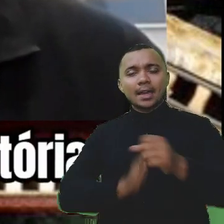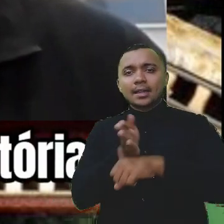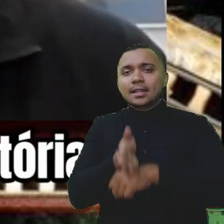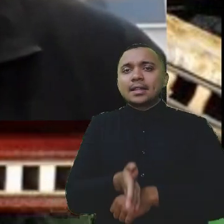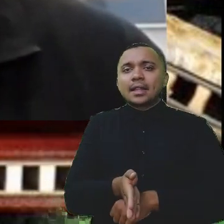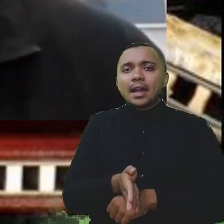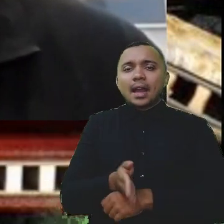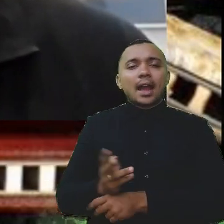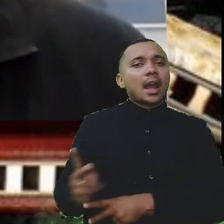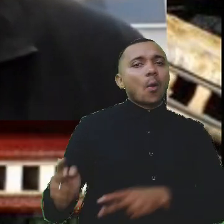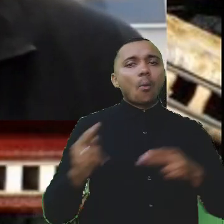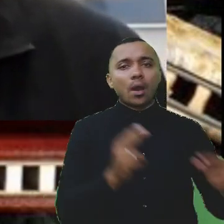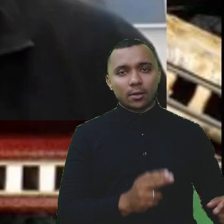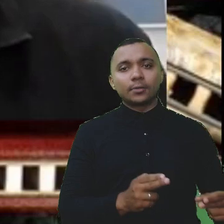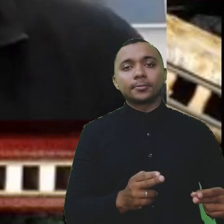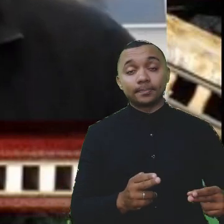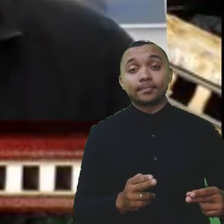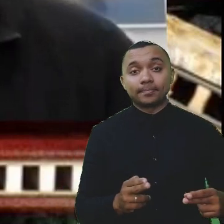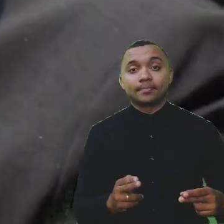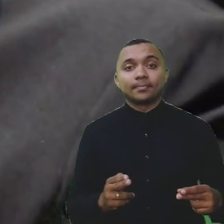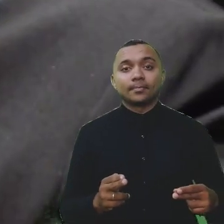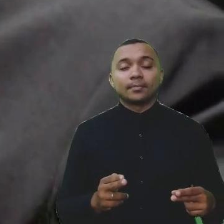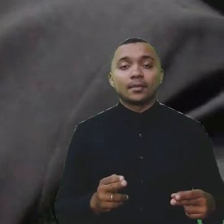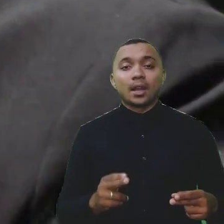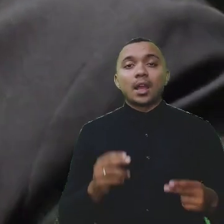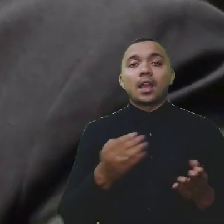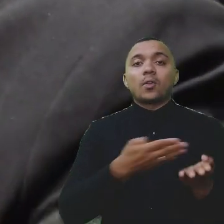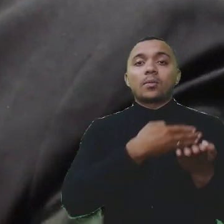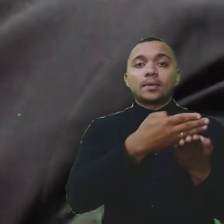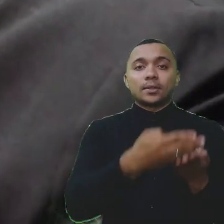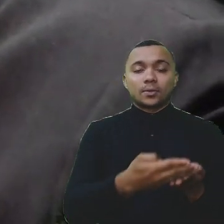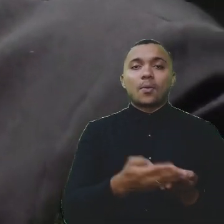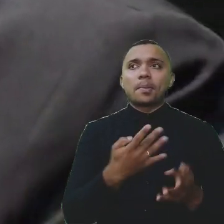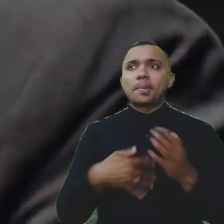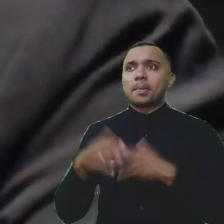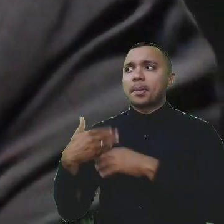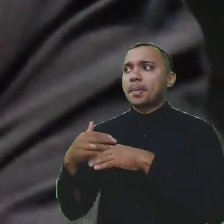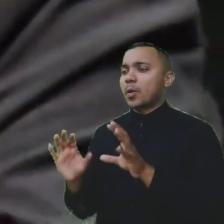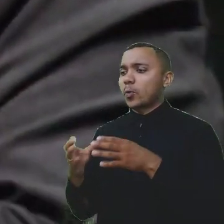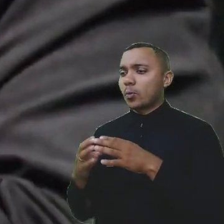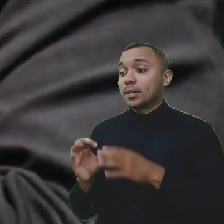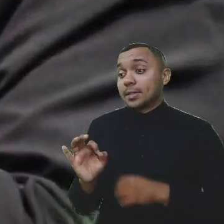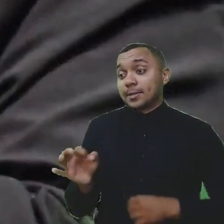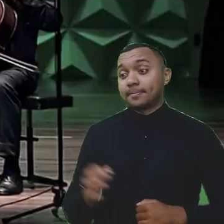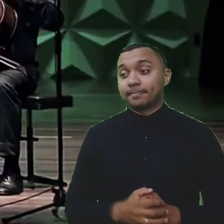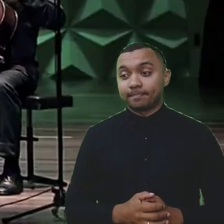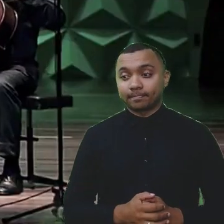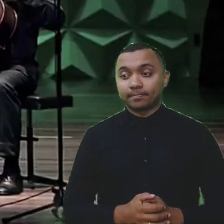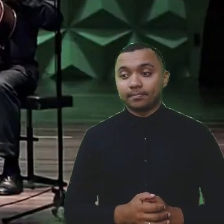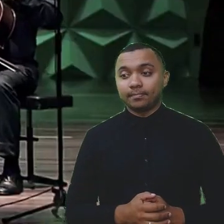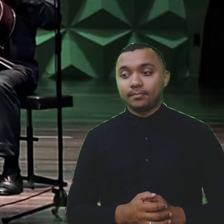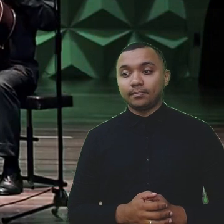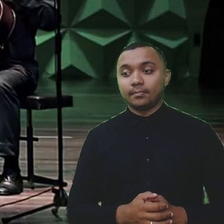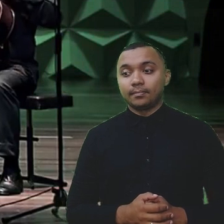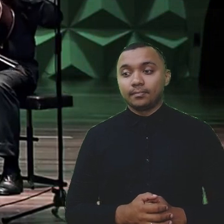mesma história que participaram, que começaram aqueles artistas. Esse pertencimento, eu